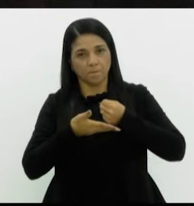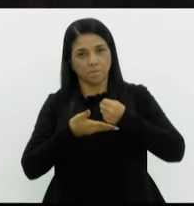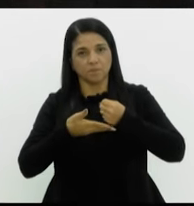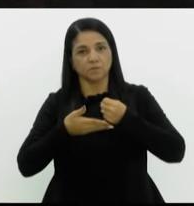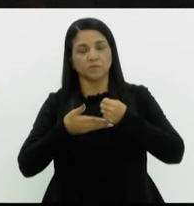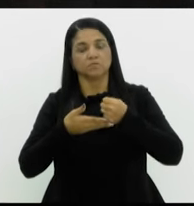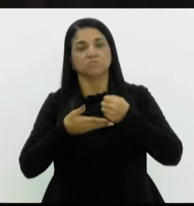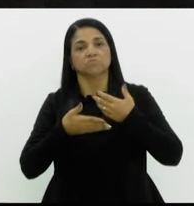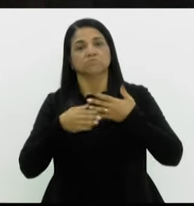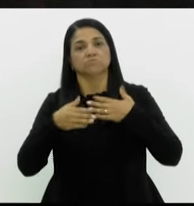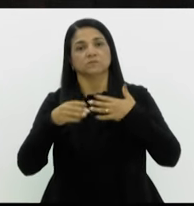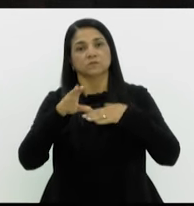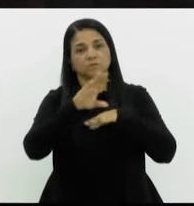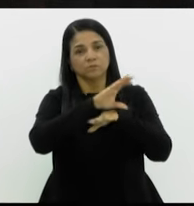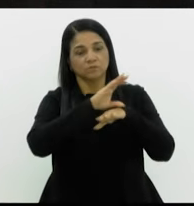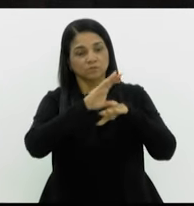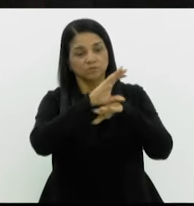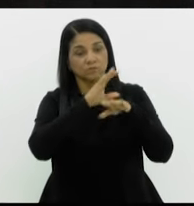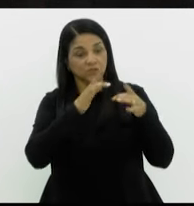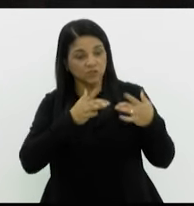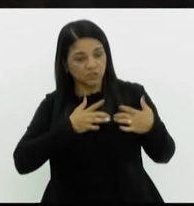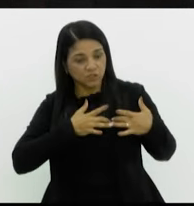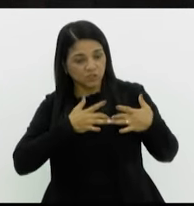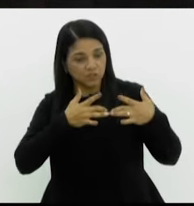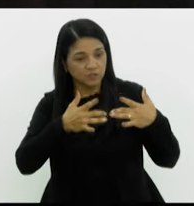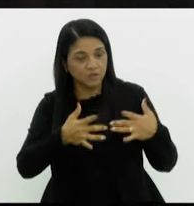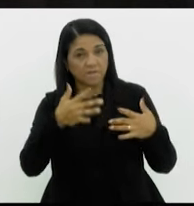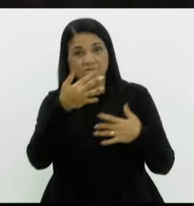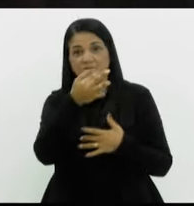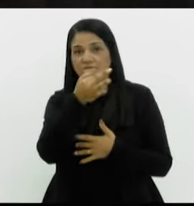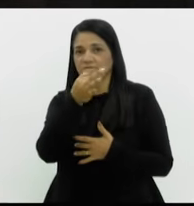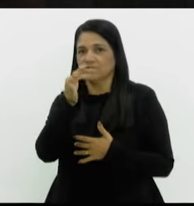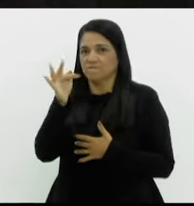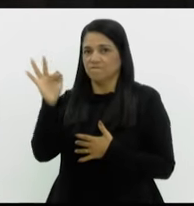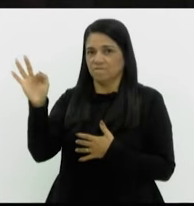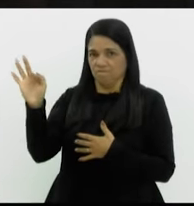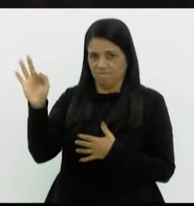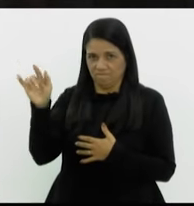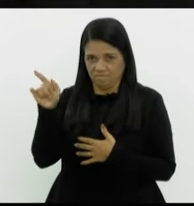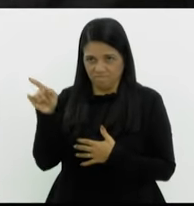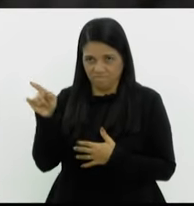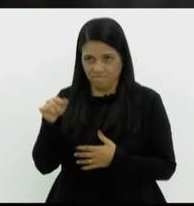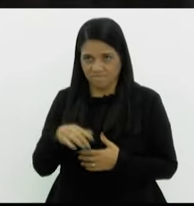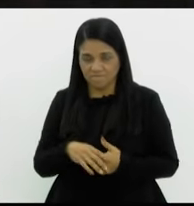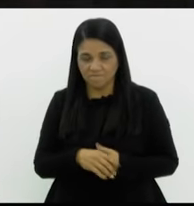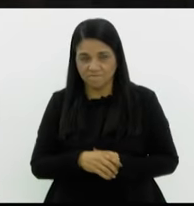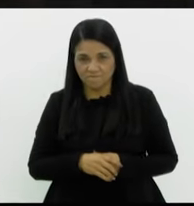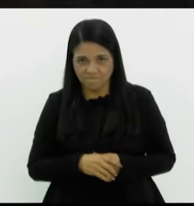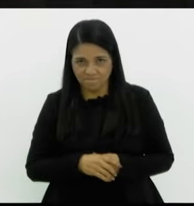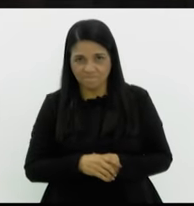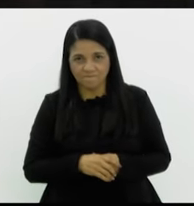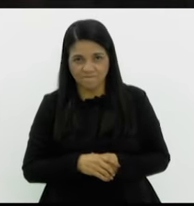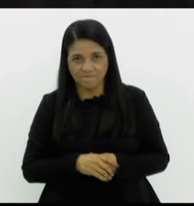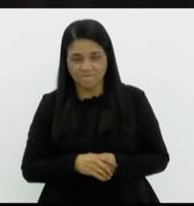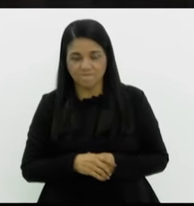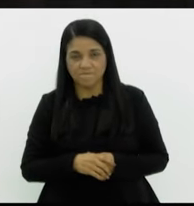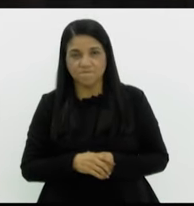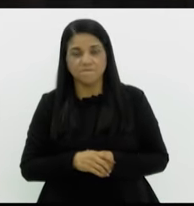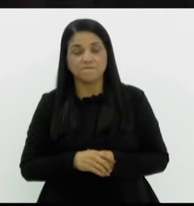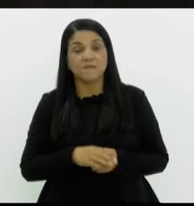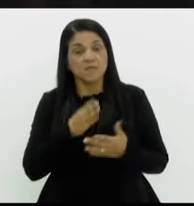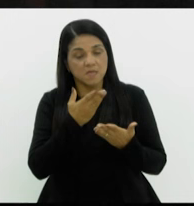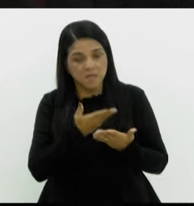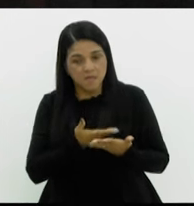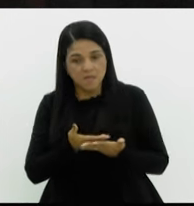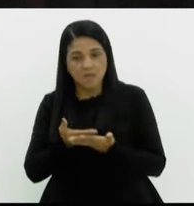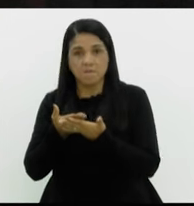constitucional da solidariedade federativa, e que esta questão seria encaminhada,